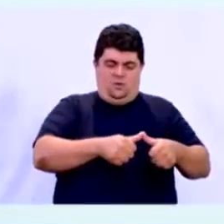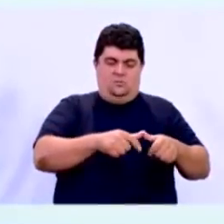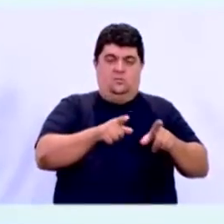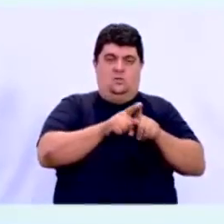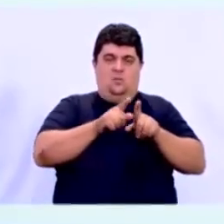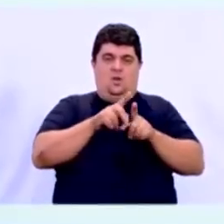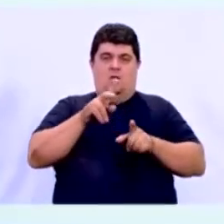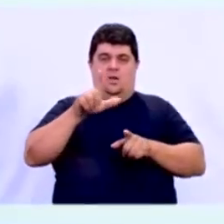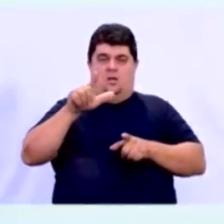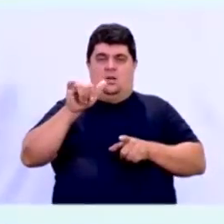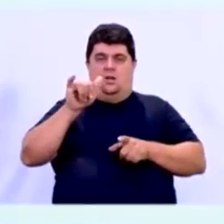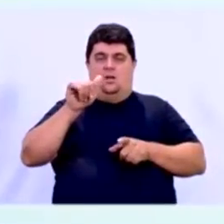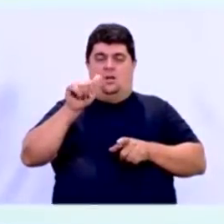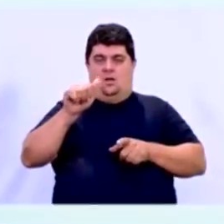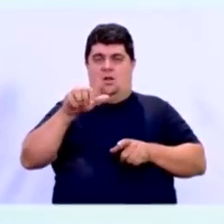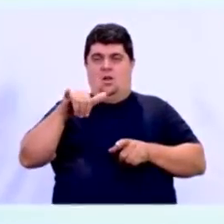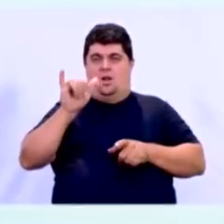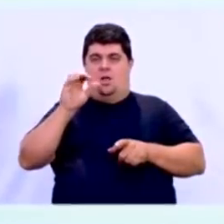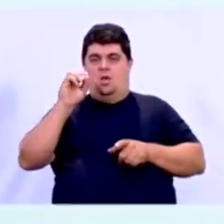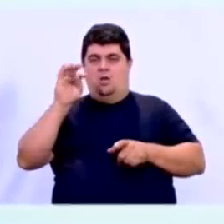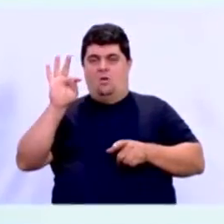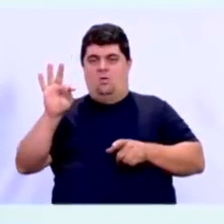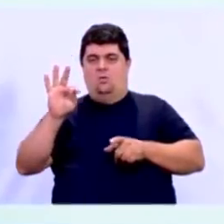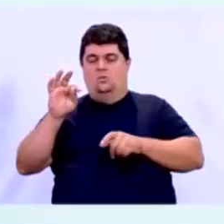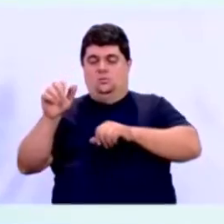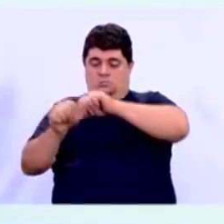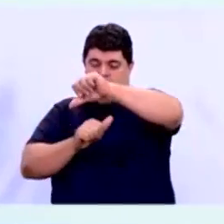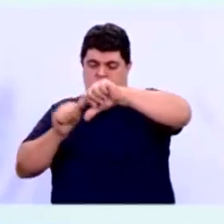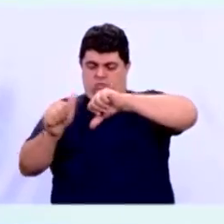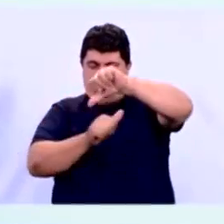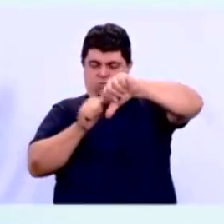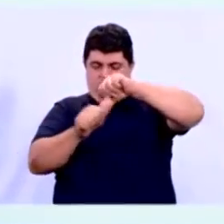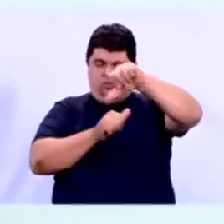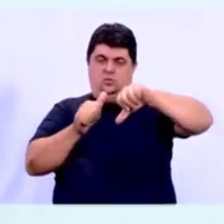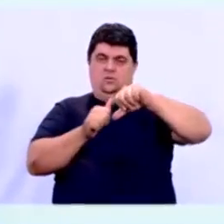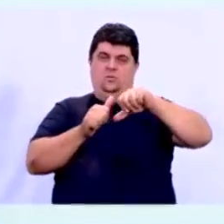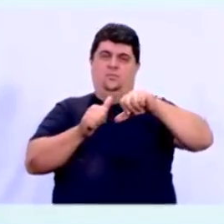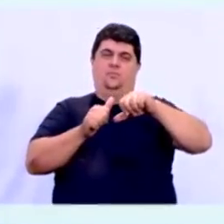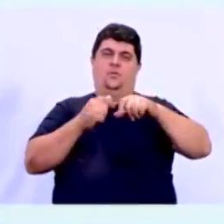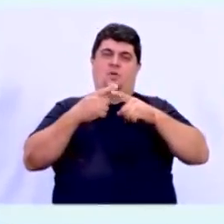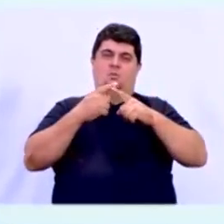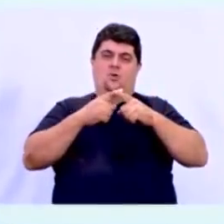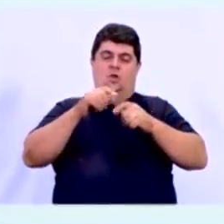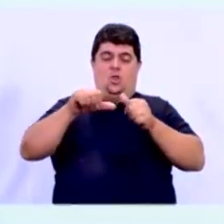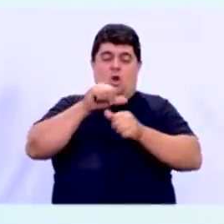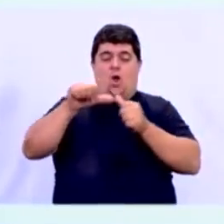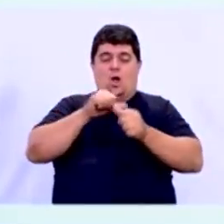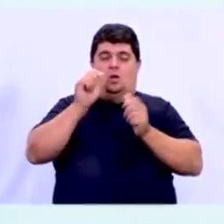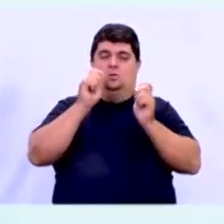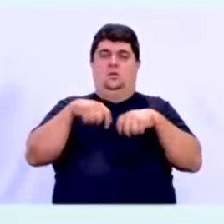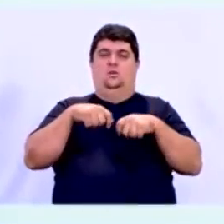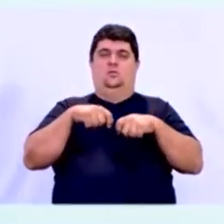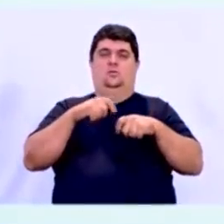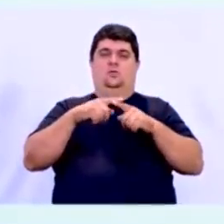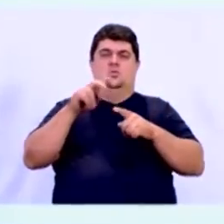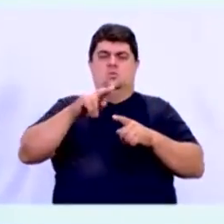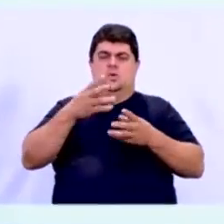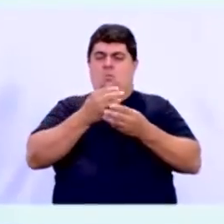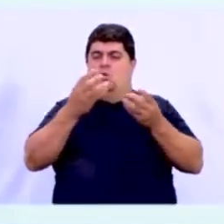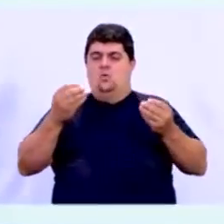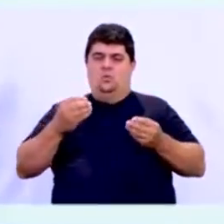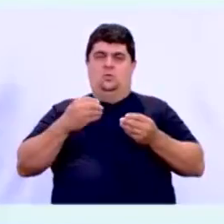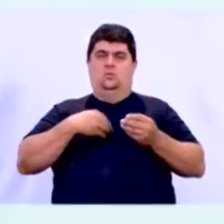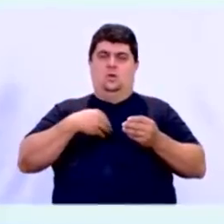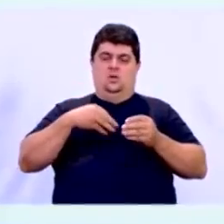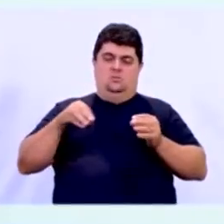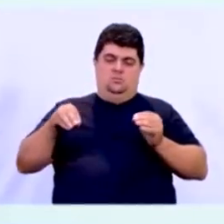Quando você pode expandir o negócio, o ideal é que você trabalhe com um layout flexível, para que você não utilize tantos recursos, né, que